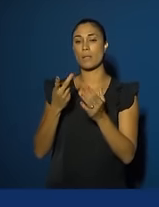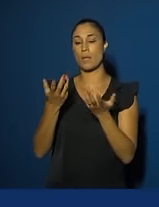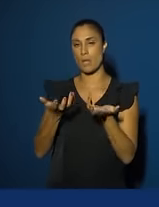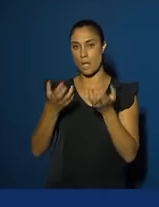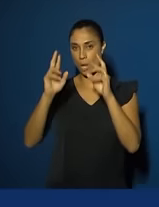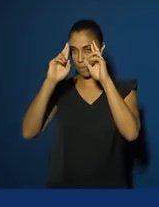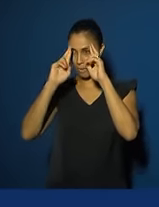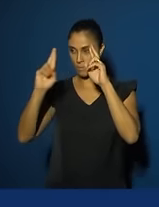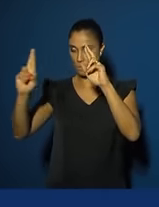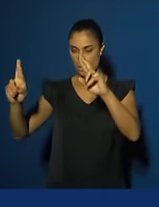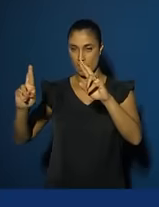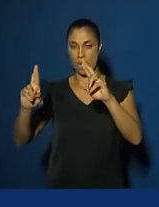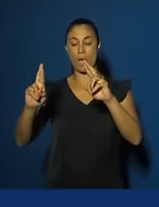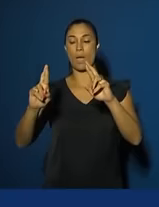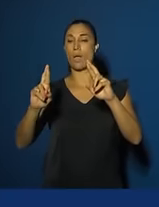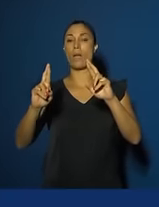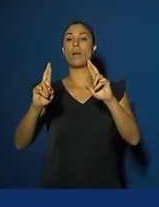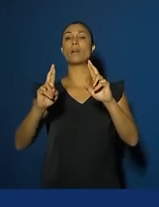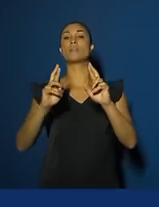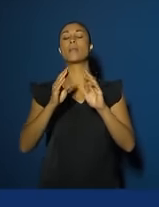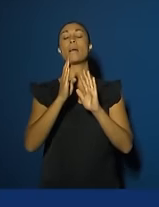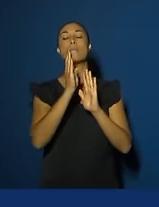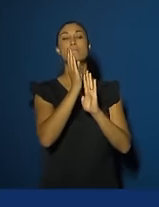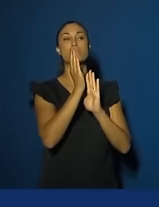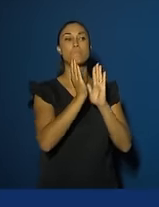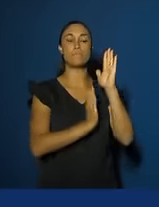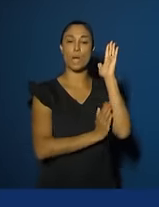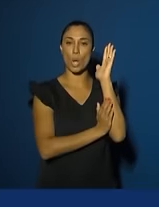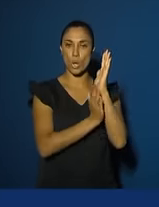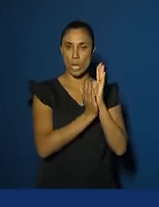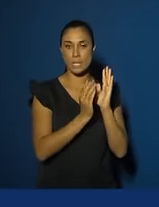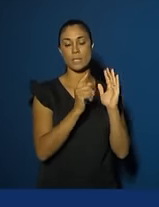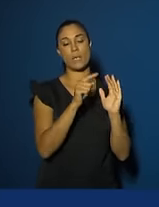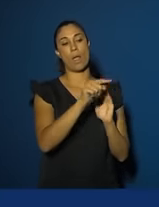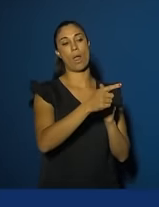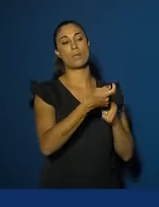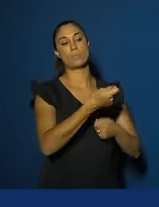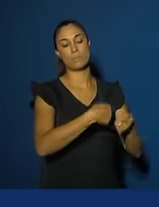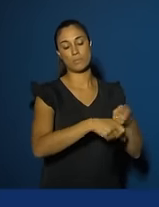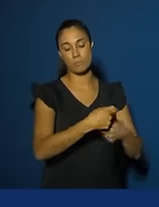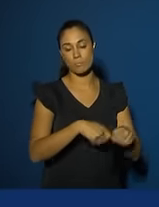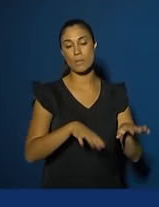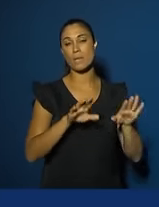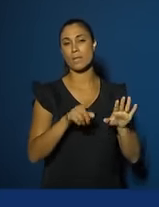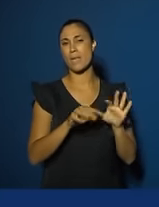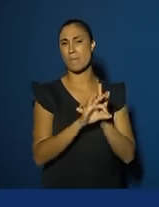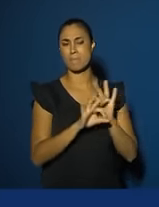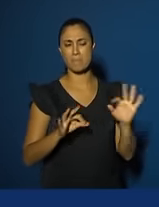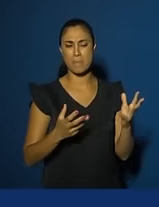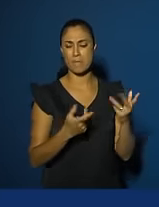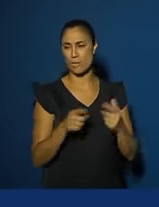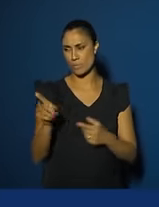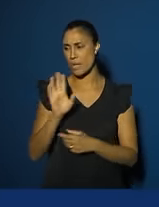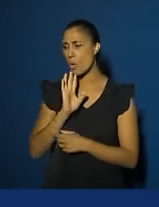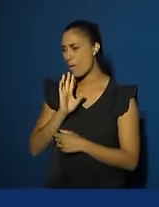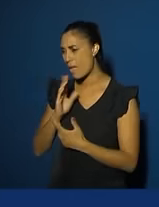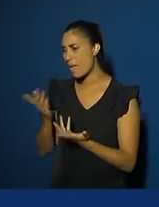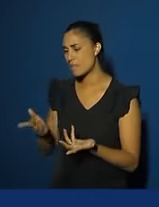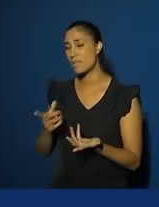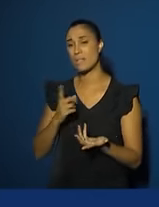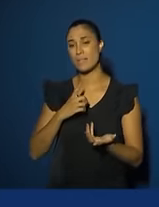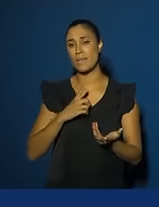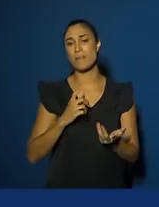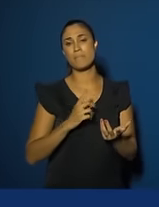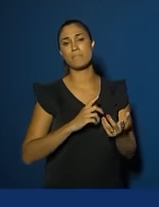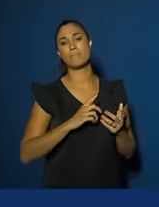o as projeções da burocracia da fazenda que é excepcional nós temos Você conhece bem nós temos quadros